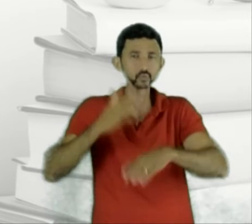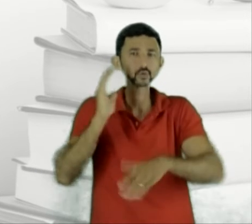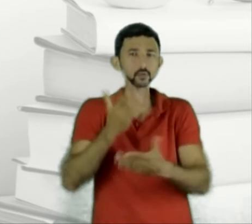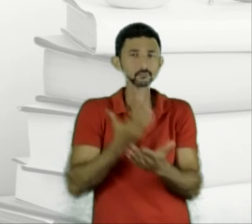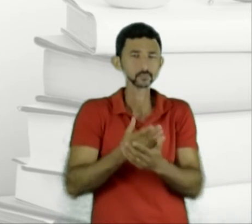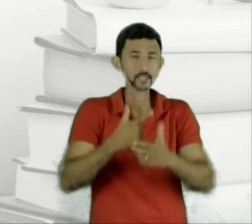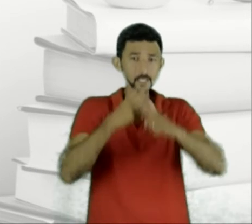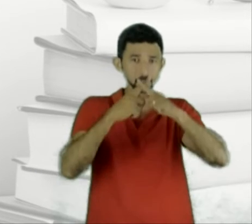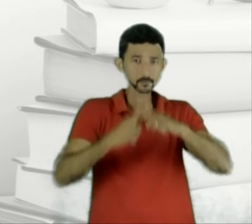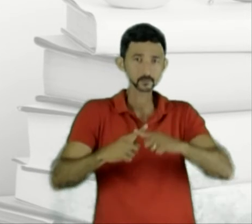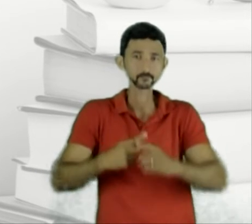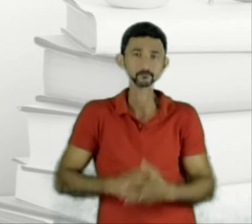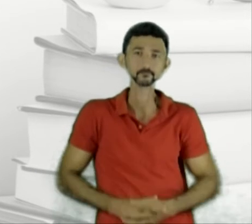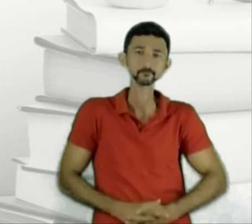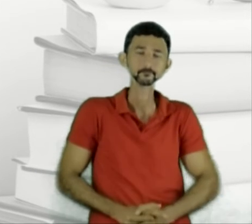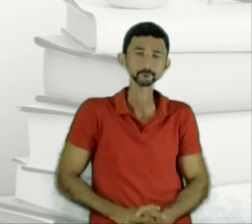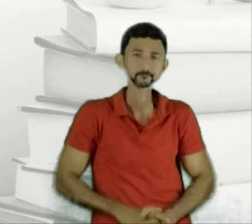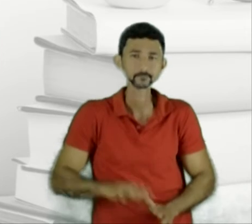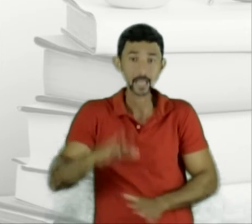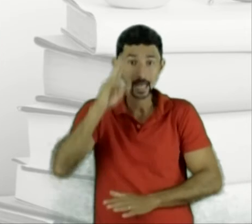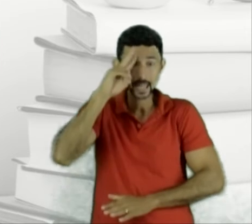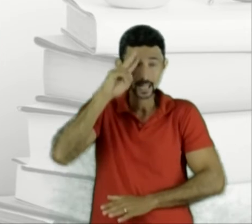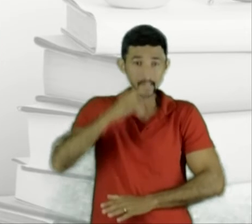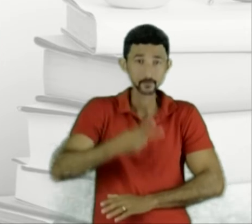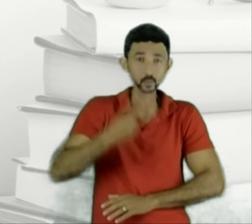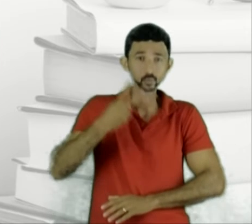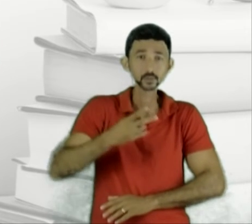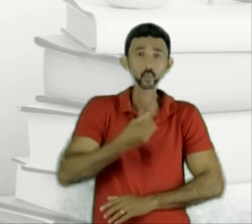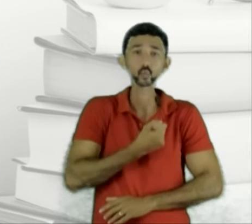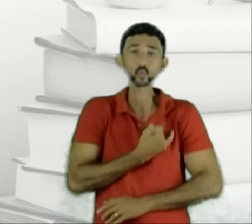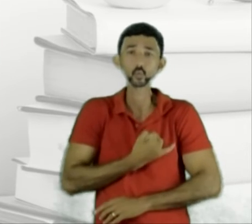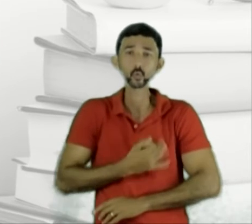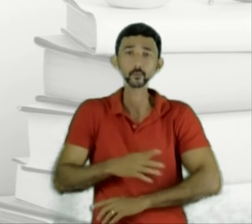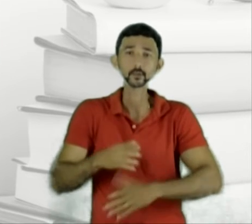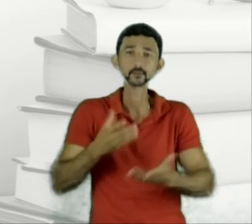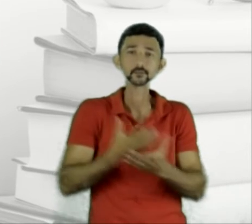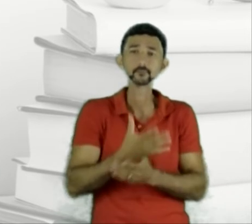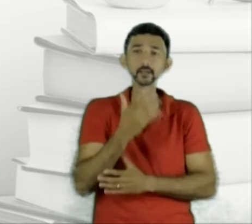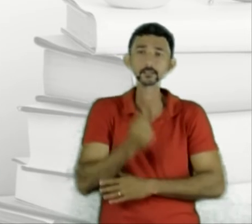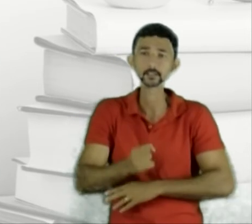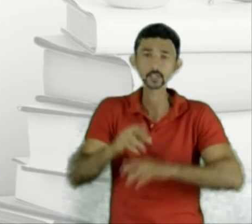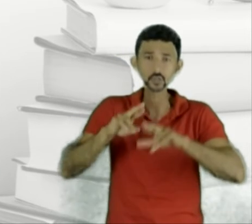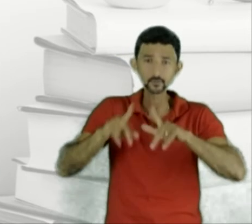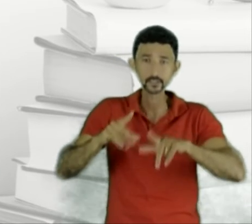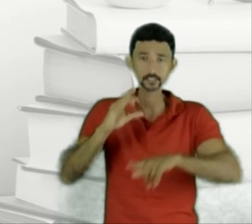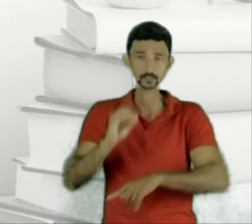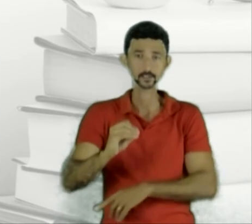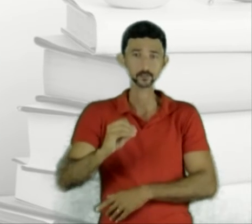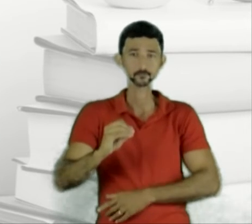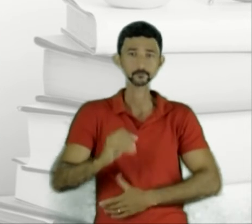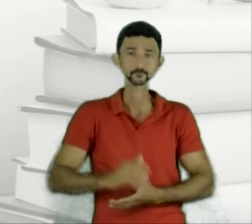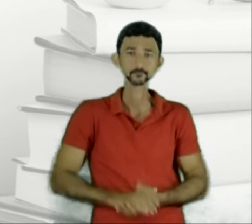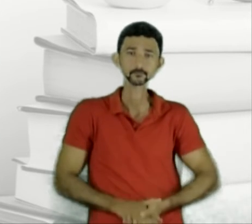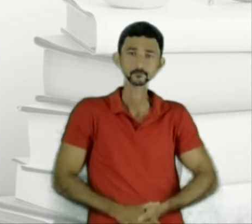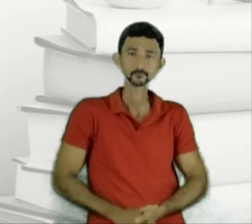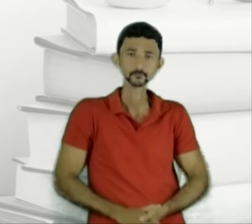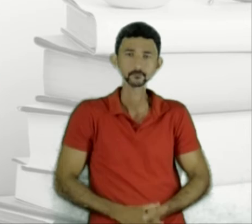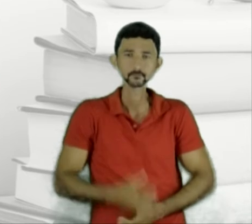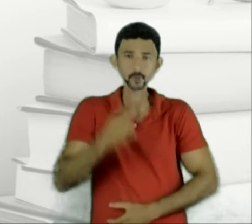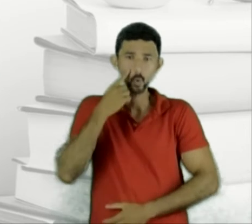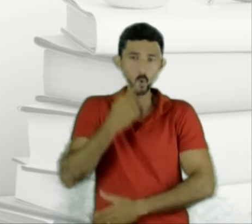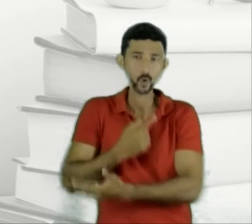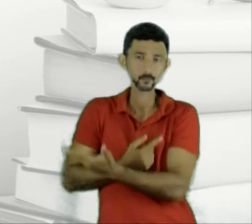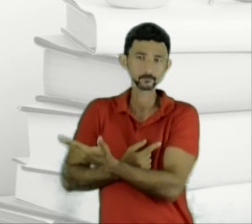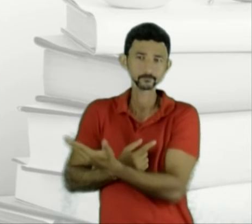gente fez na multiplicação. Lembre-se de que o segundo monômio está sendo considerado diferente de zero. Então,